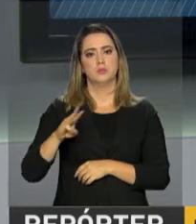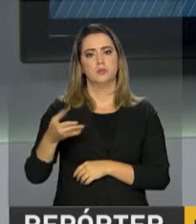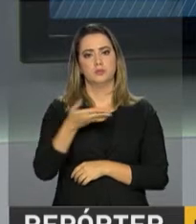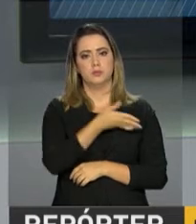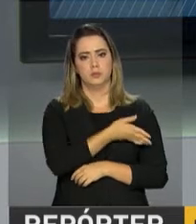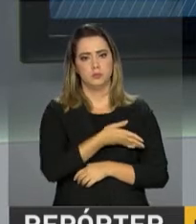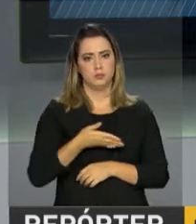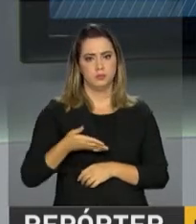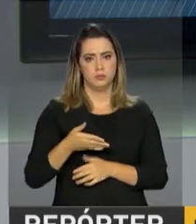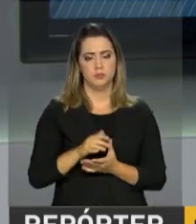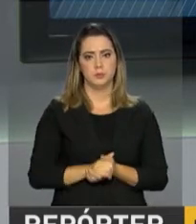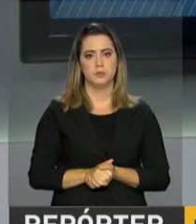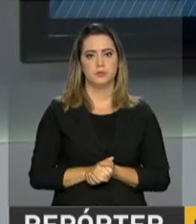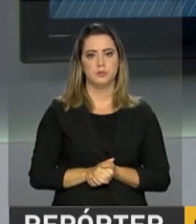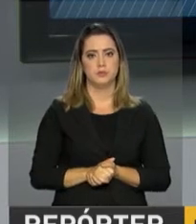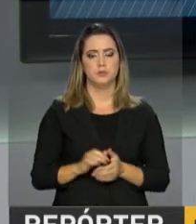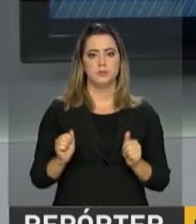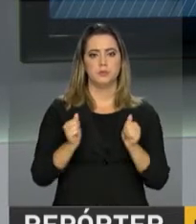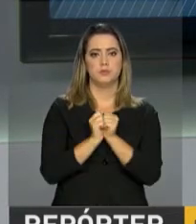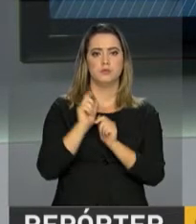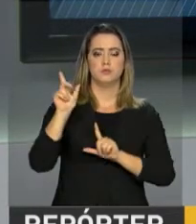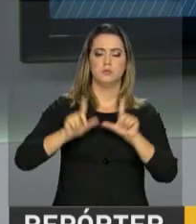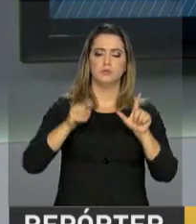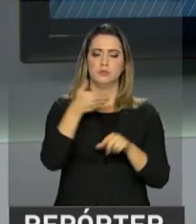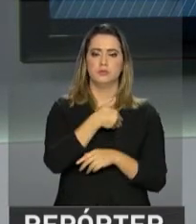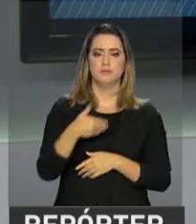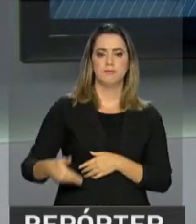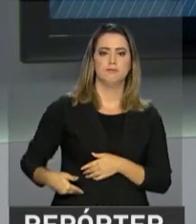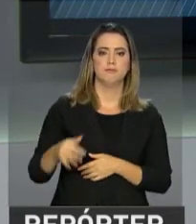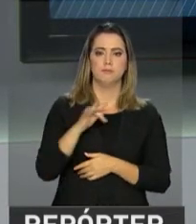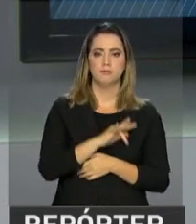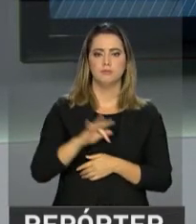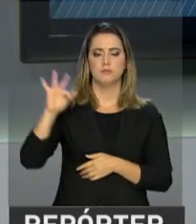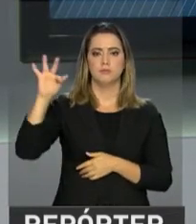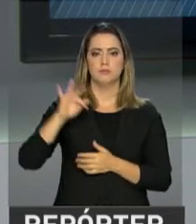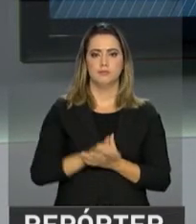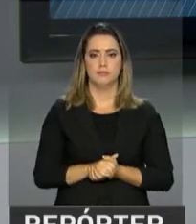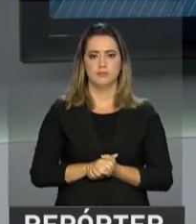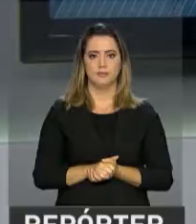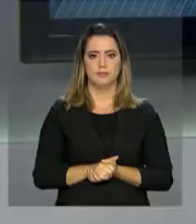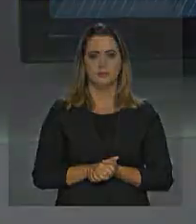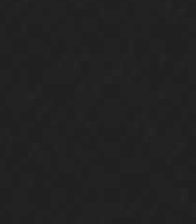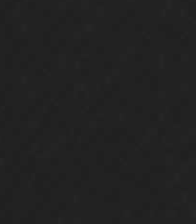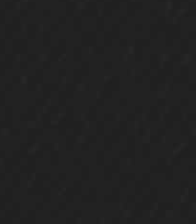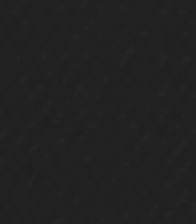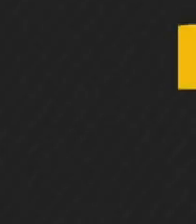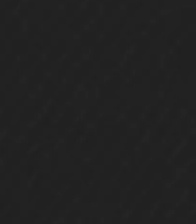página da NBR na internet. Continue com a gente na NBR, a TV do Governo Federal.